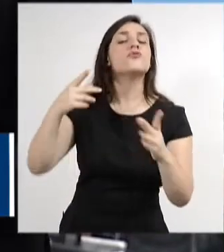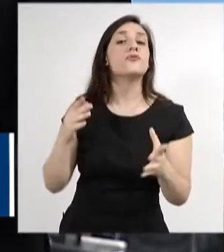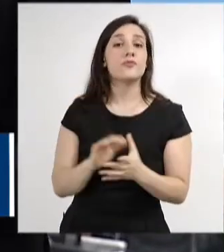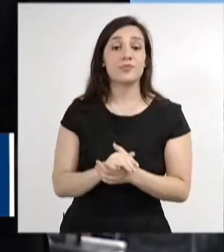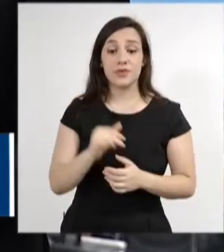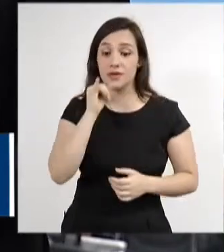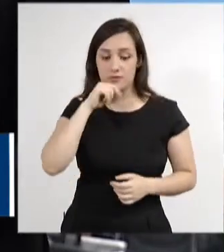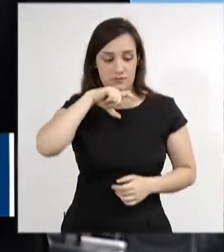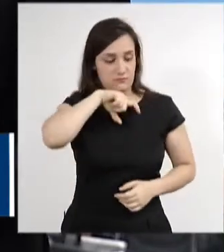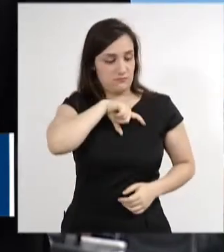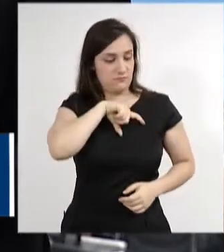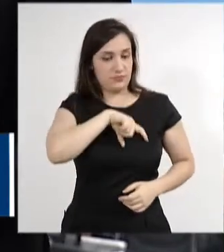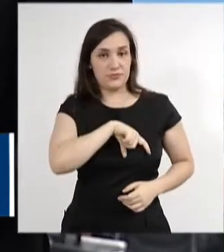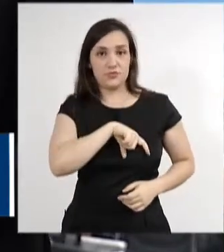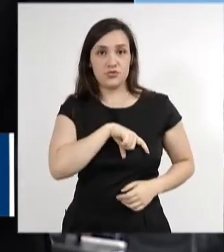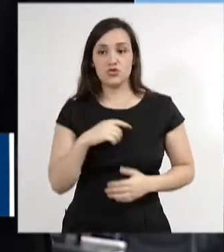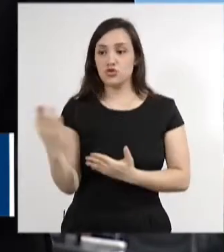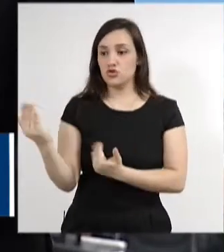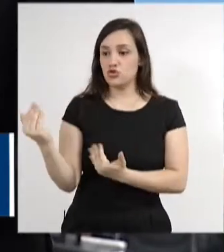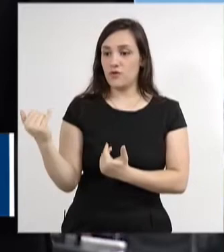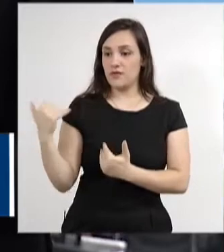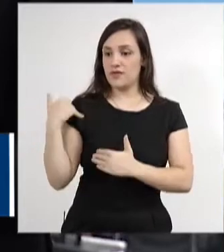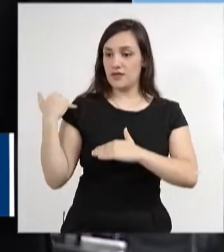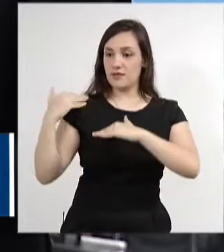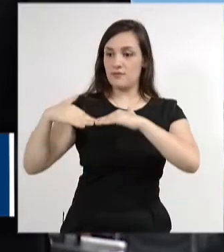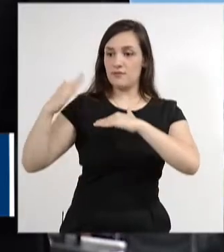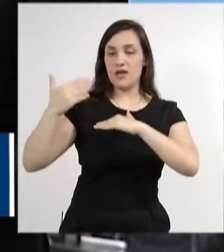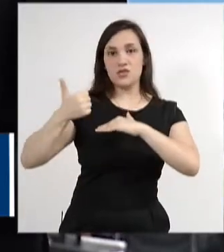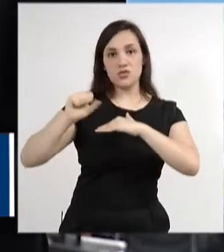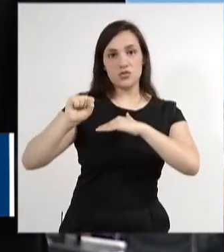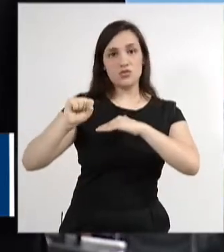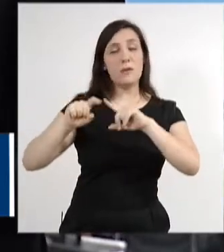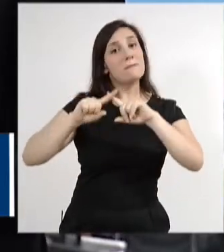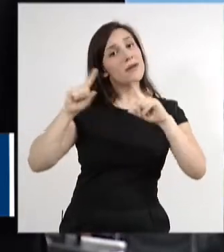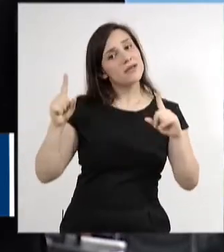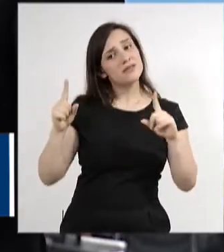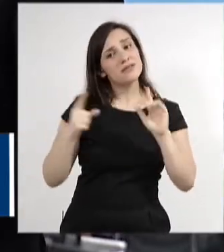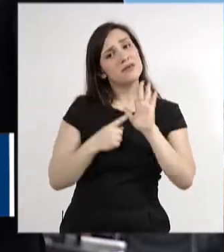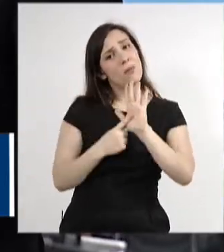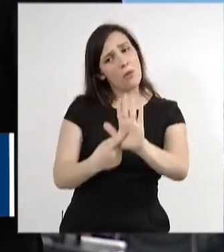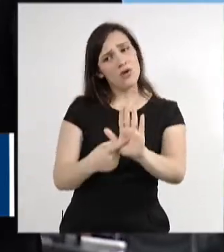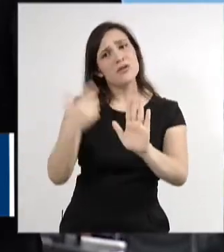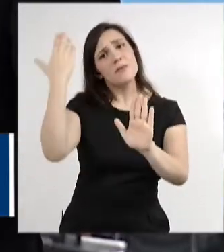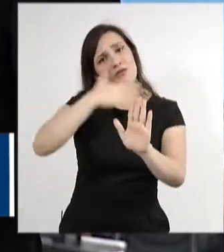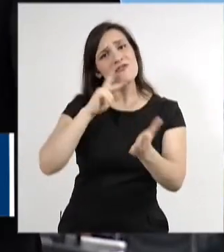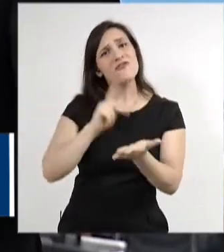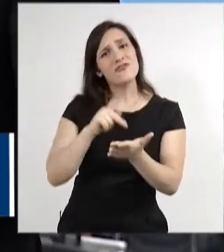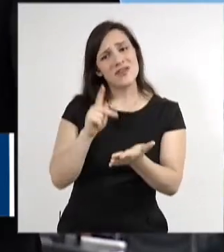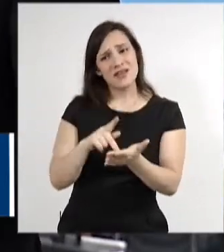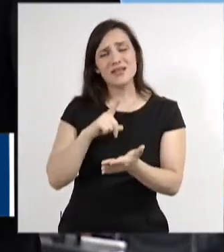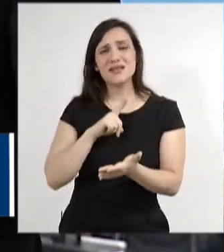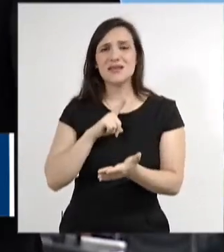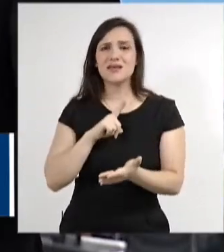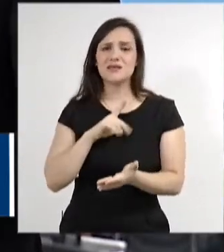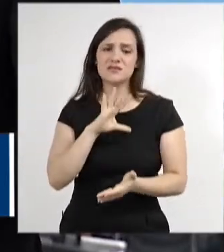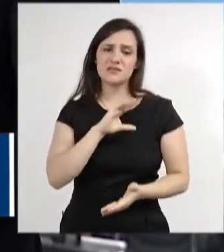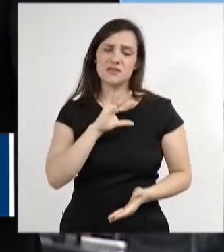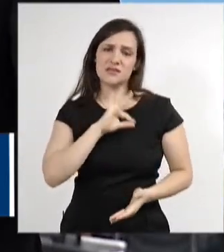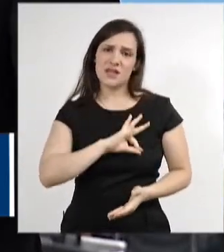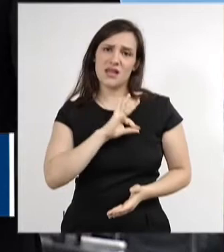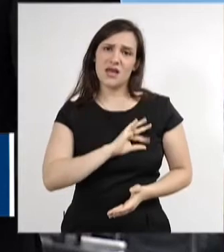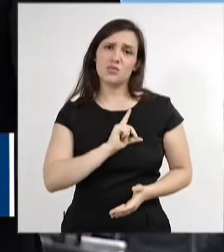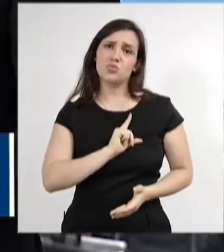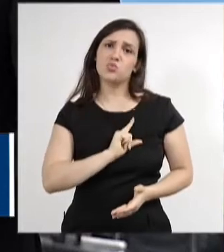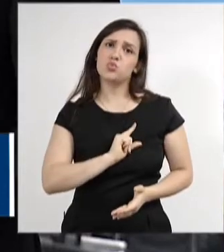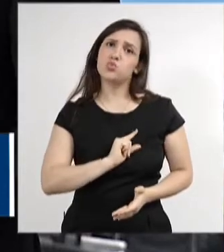de motorista para os jovens maiores de 18 anos, mas que comprovem, né, baixa renda, no caso. E o governo